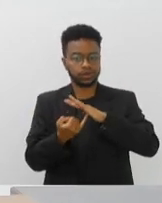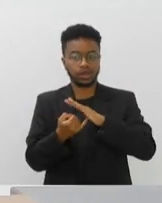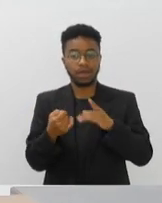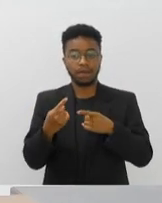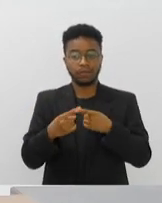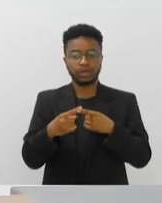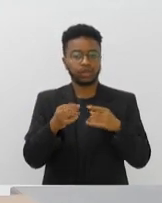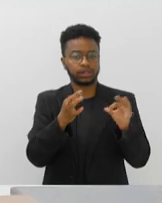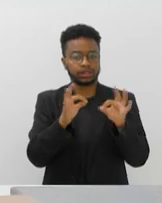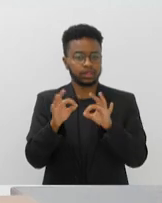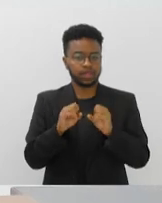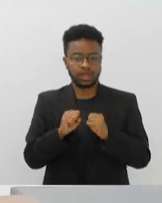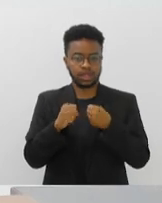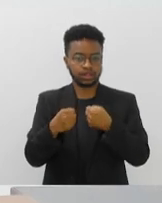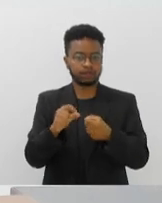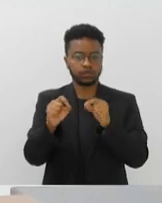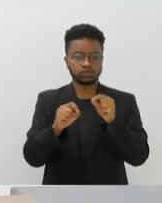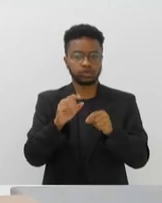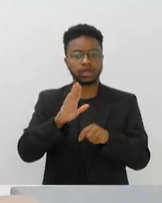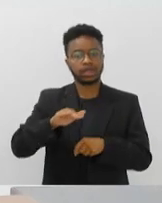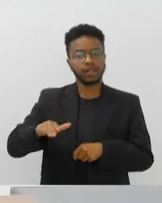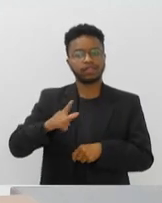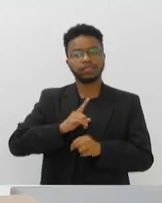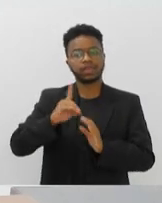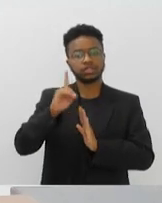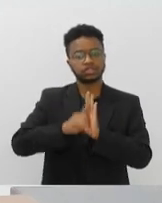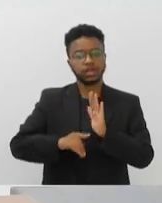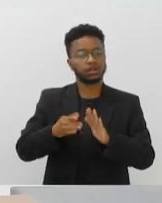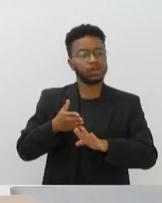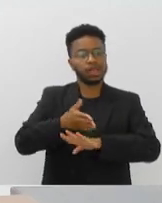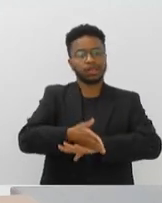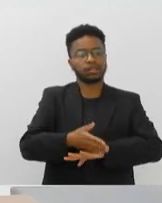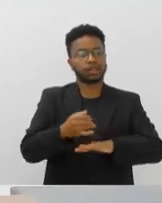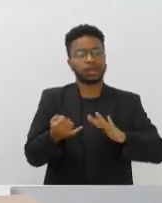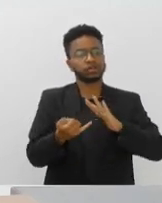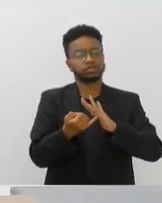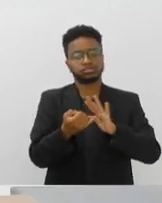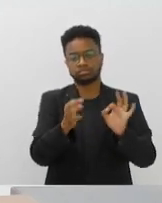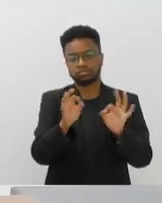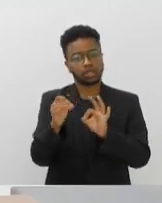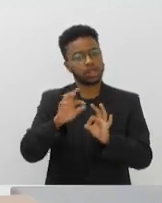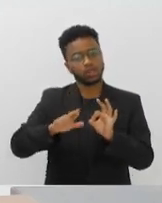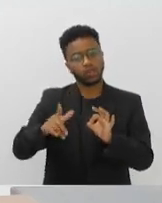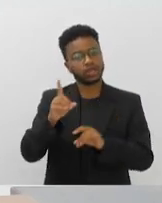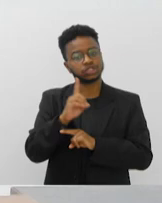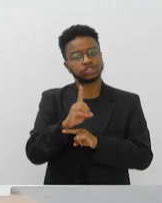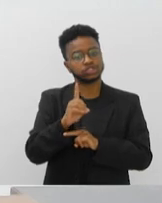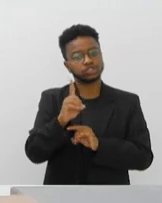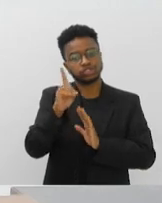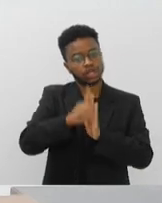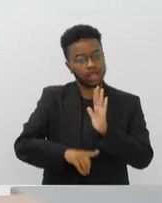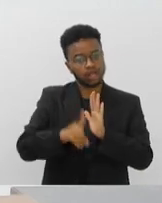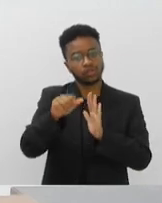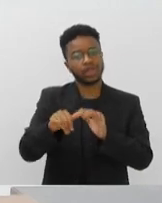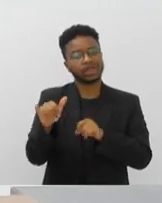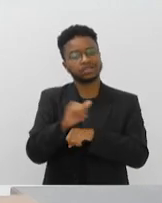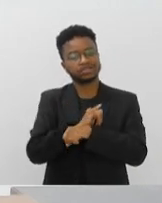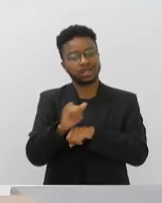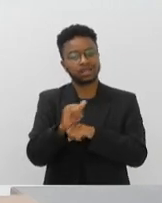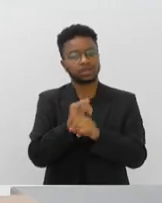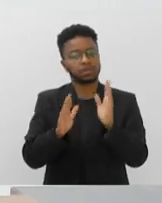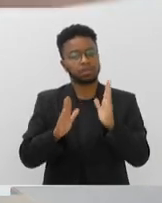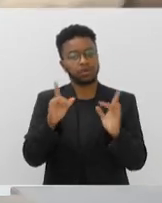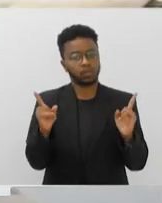vai defender que a criança tenha direito a ser institucionalizada isso não é um direito isso é uma uma Medida Provisória excepcional